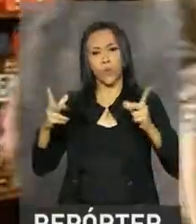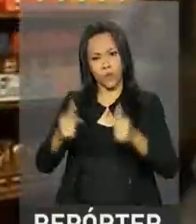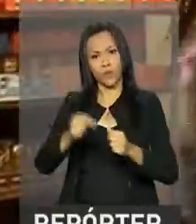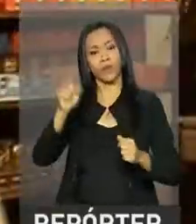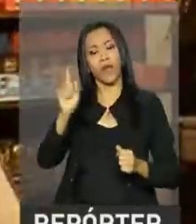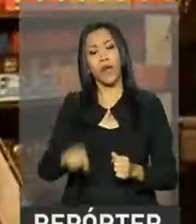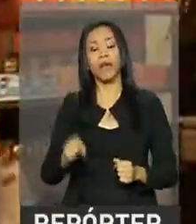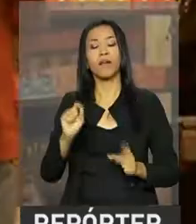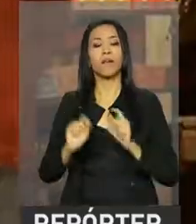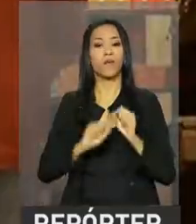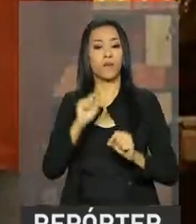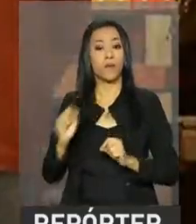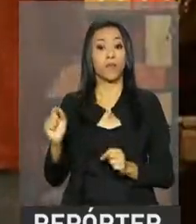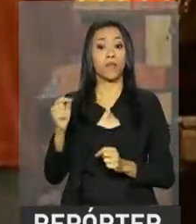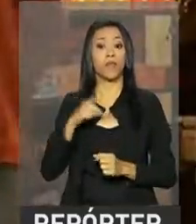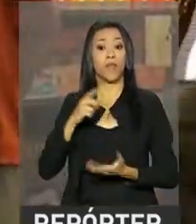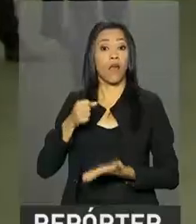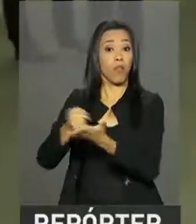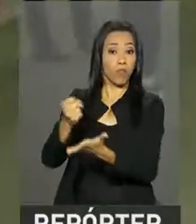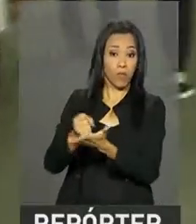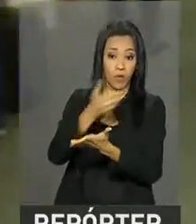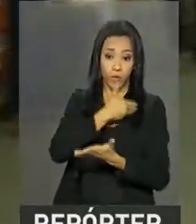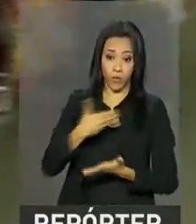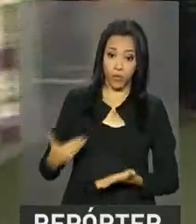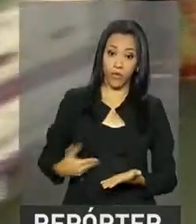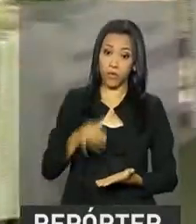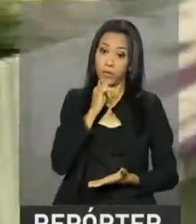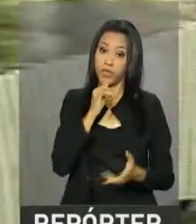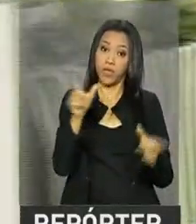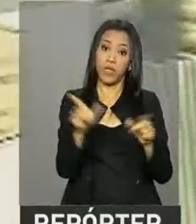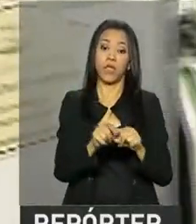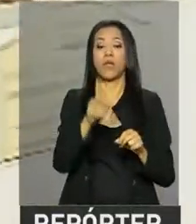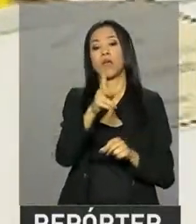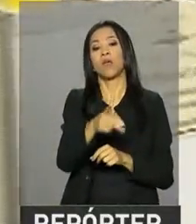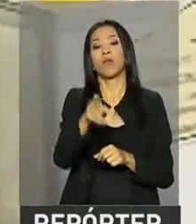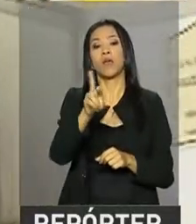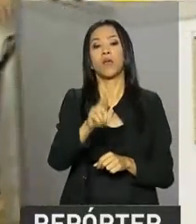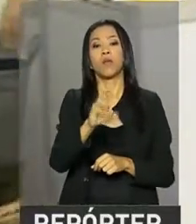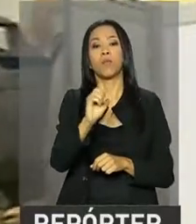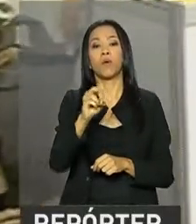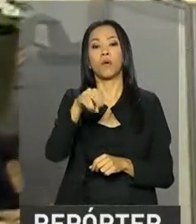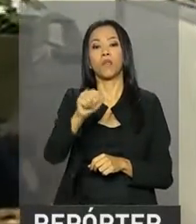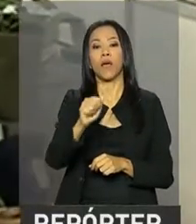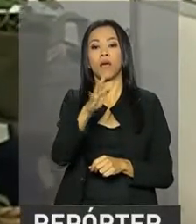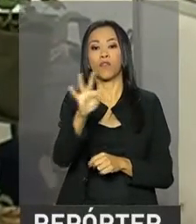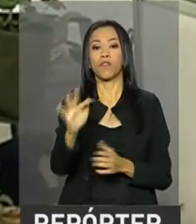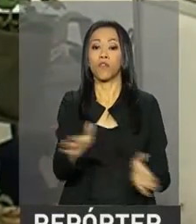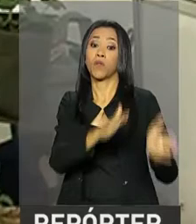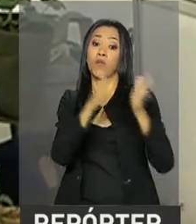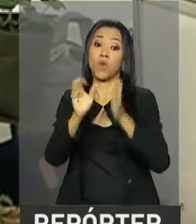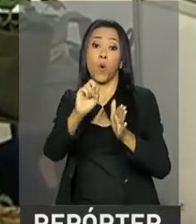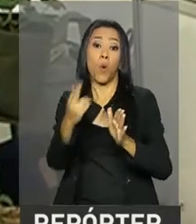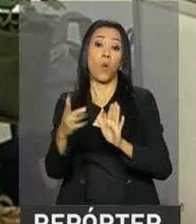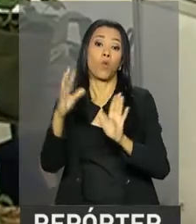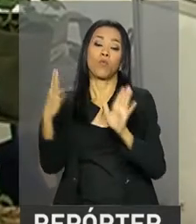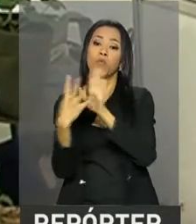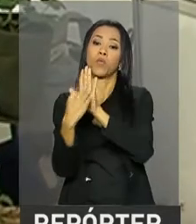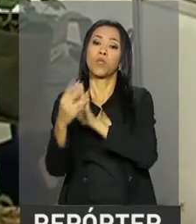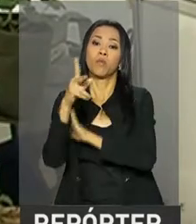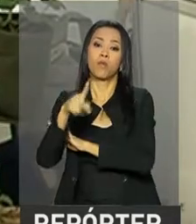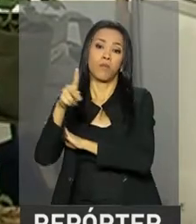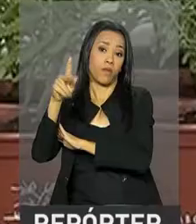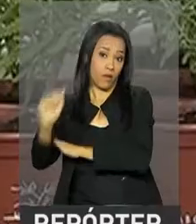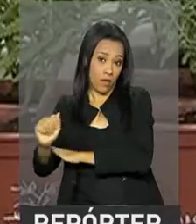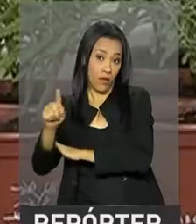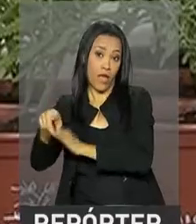de alguma iniciativa do governo federal, como o PRONAF, o Programa Nacional de Agricultura Familiar, ou o PPA, Programa de Aquisição